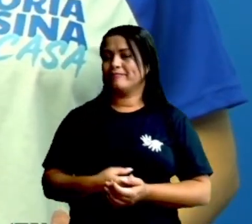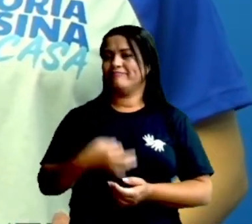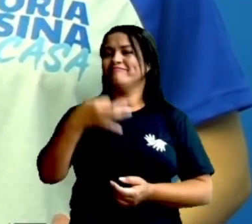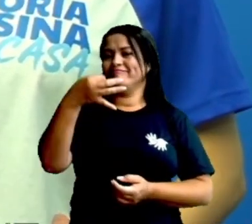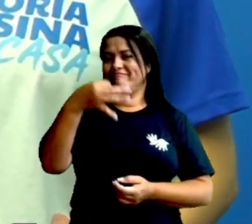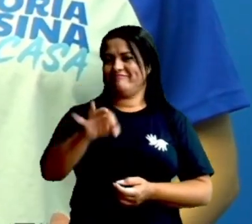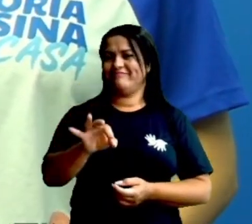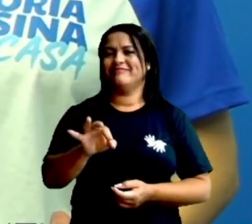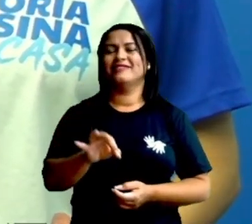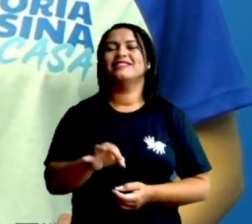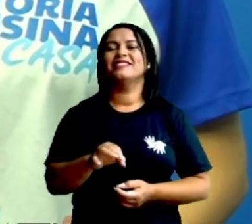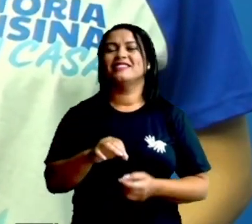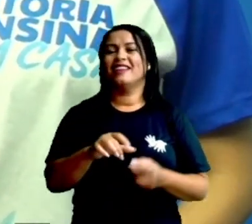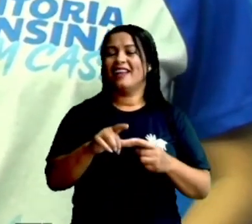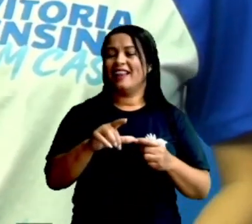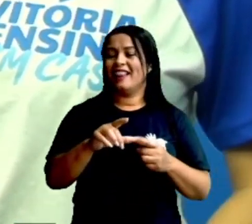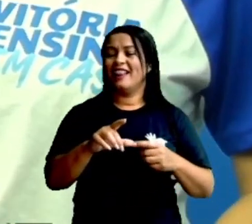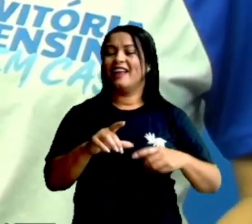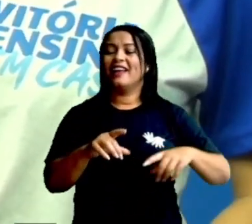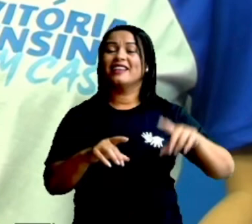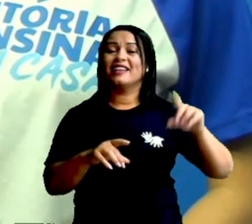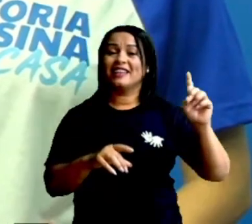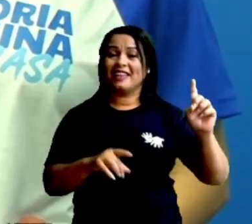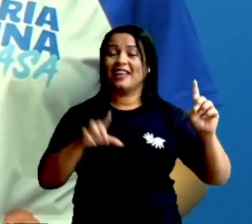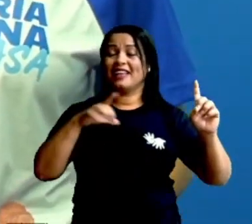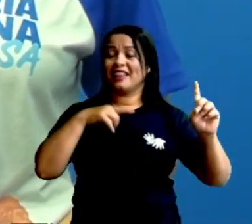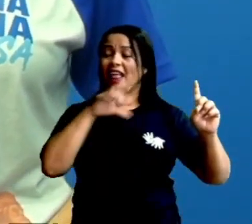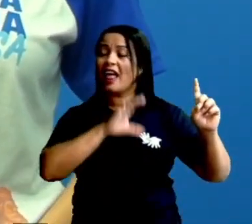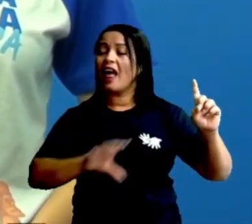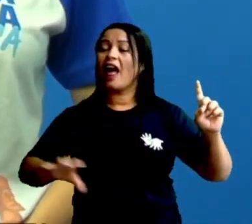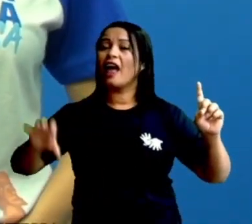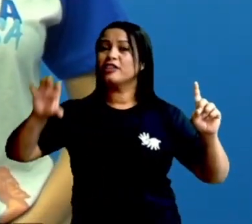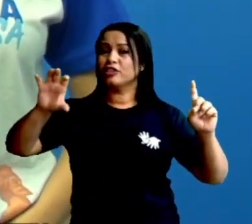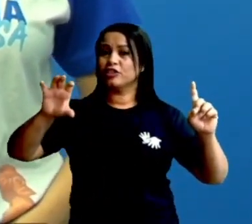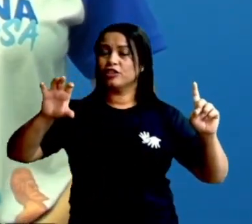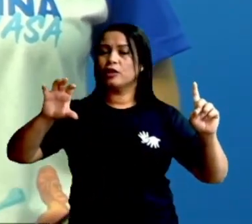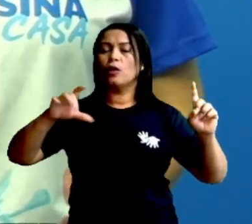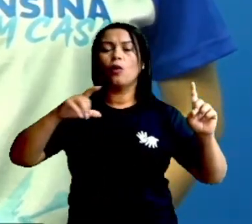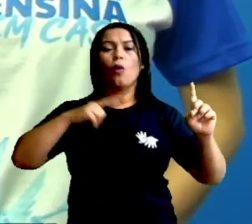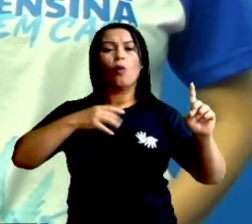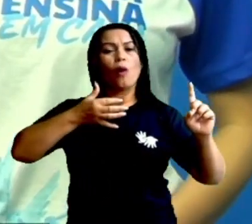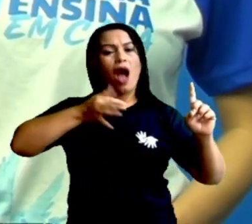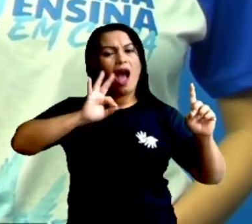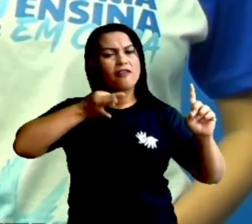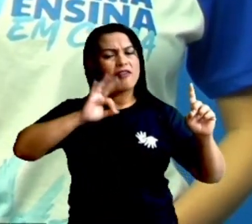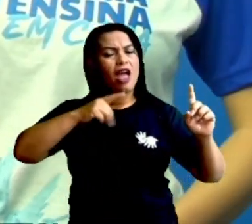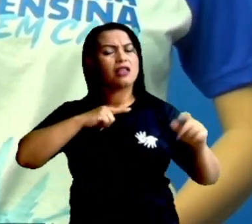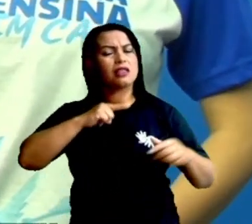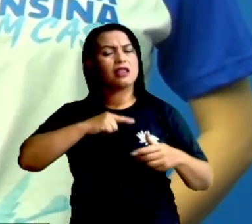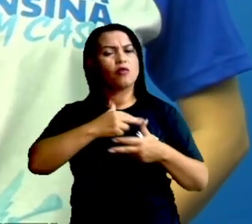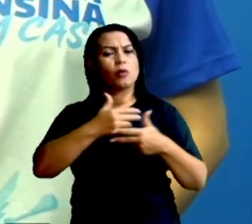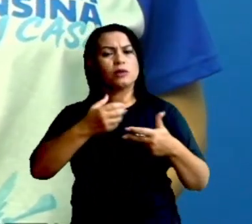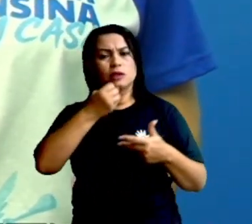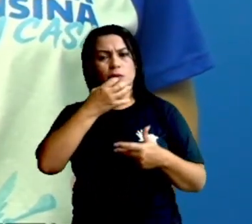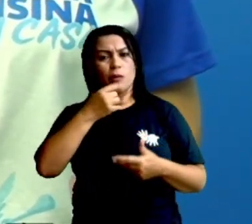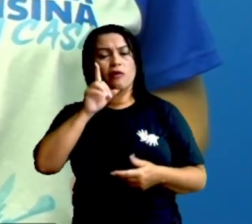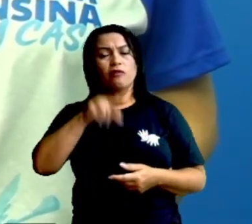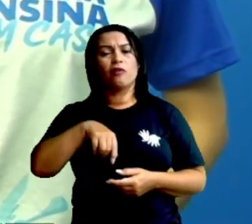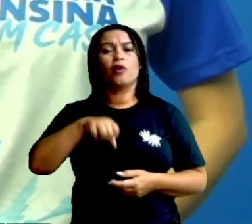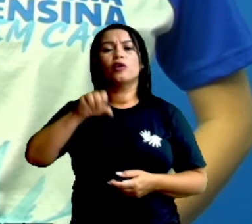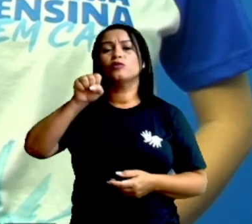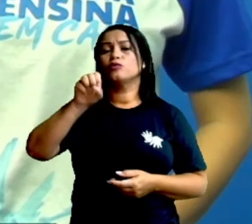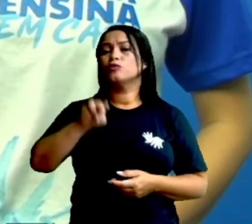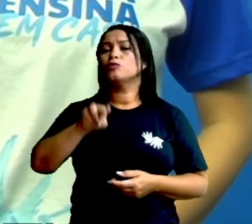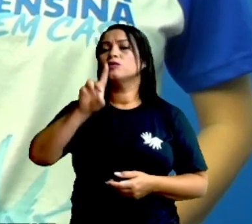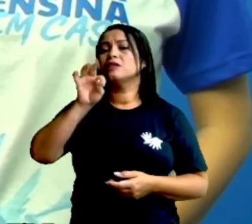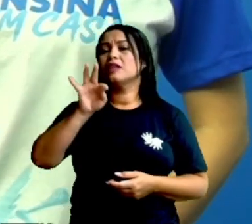Isso mesmo, é do Sudeste. Então, a região que se destacou com a cafeicultura, que teve benefícios, foi a região do